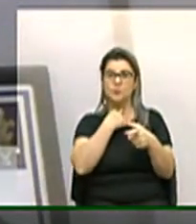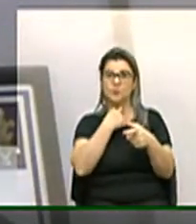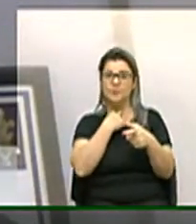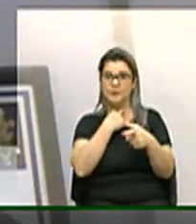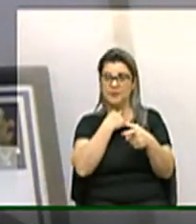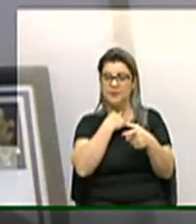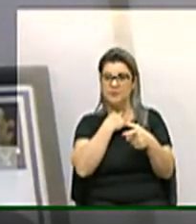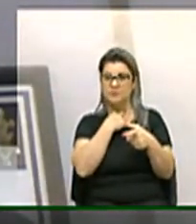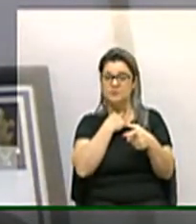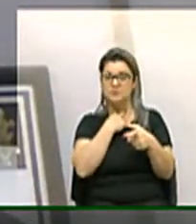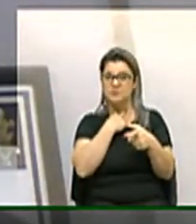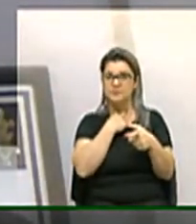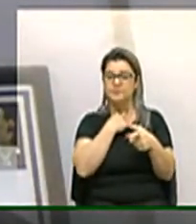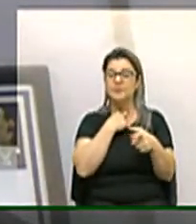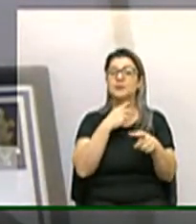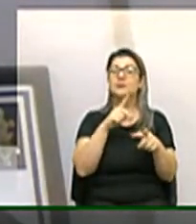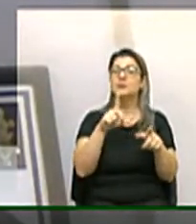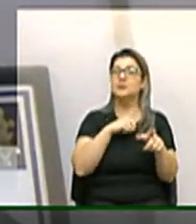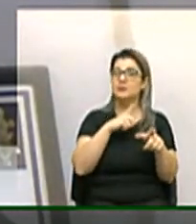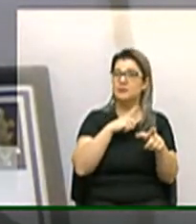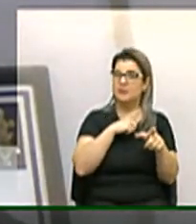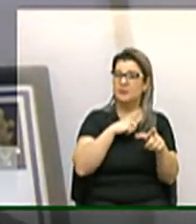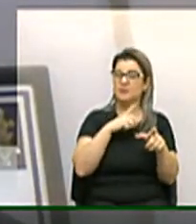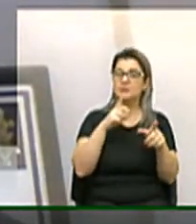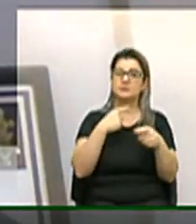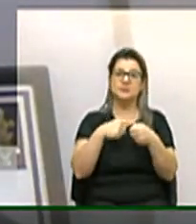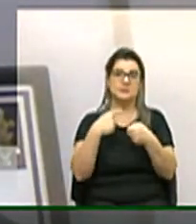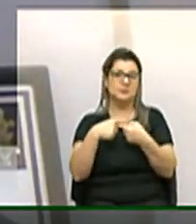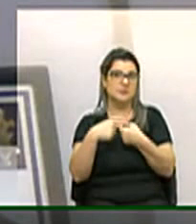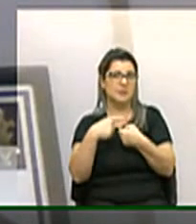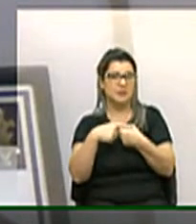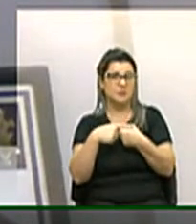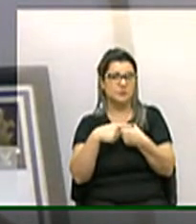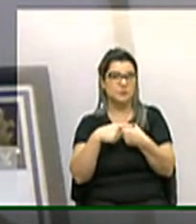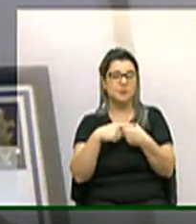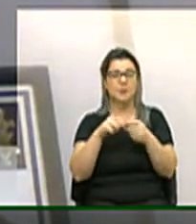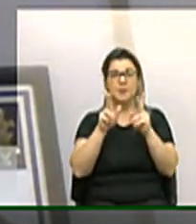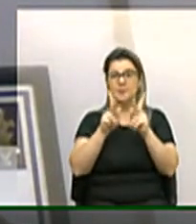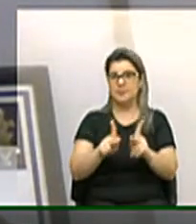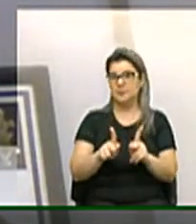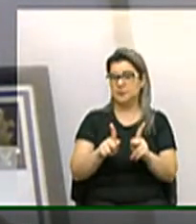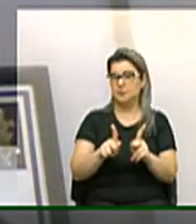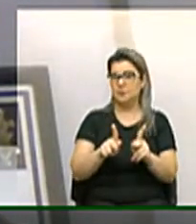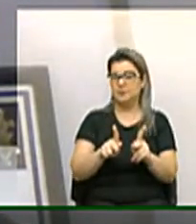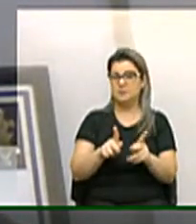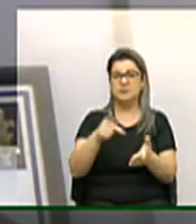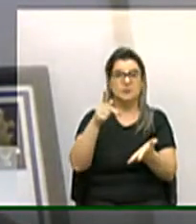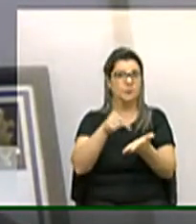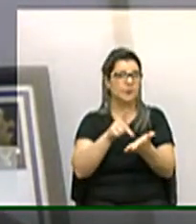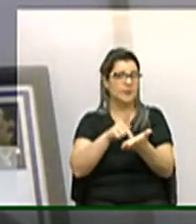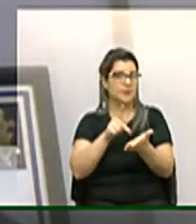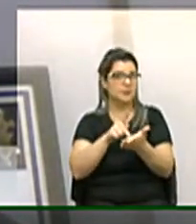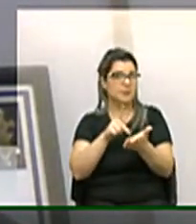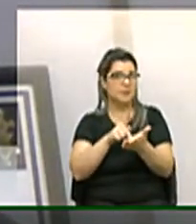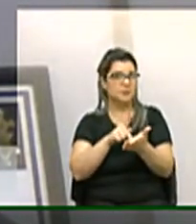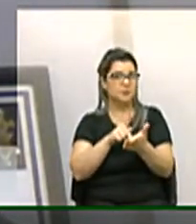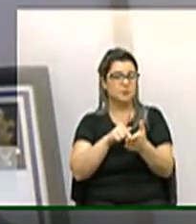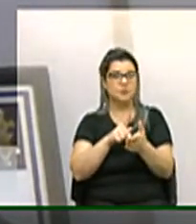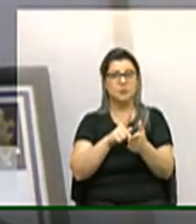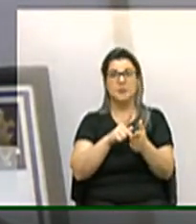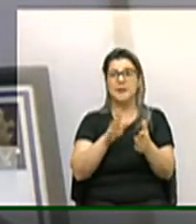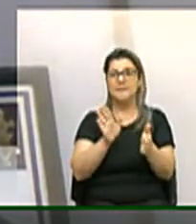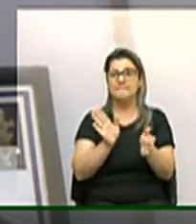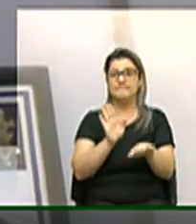das cidades de médio porte e grande porte do nosso país, historicamente, é uma realidade de que há muitas